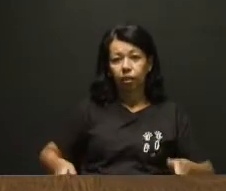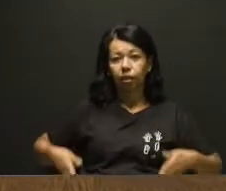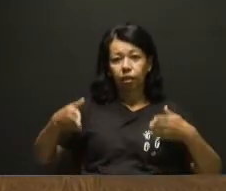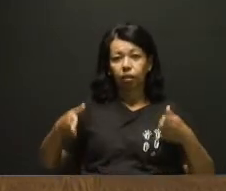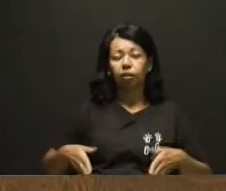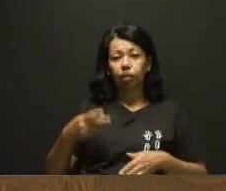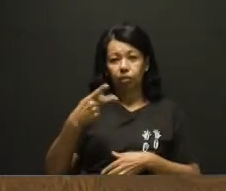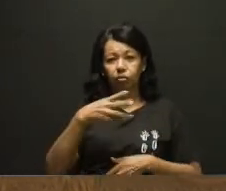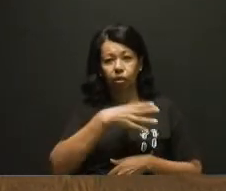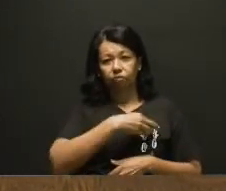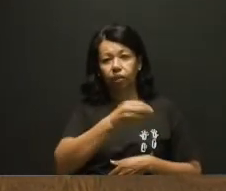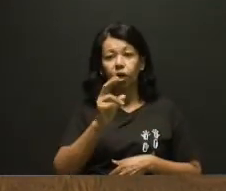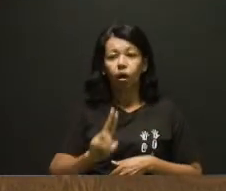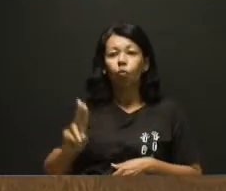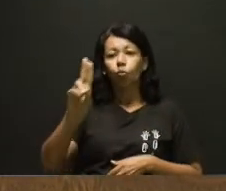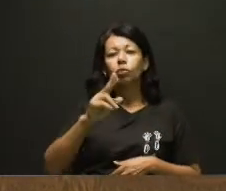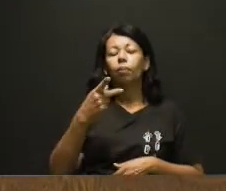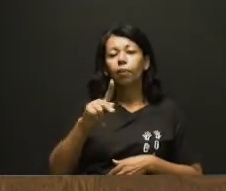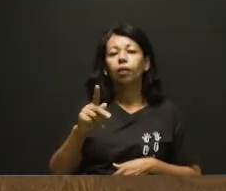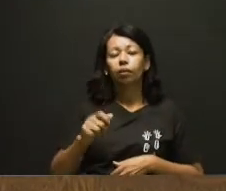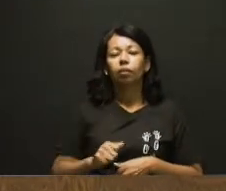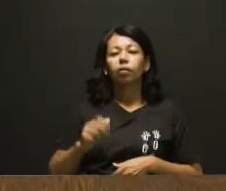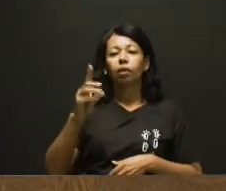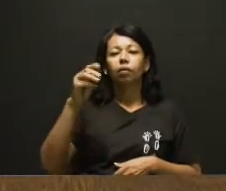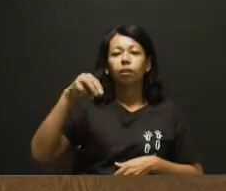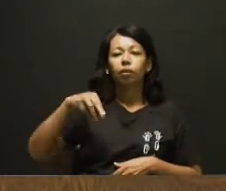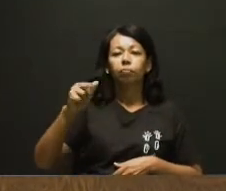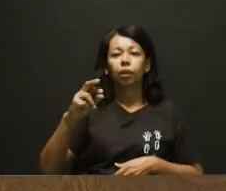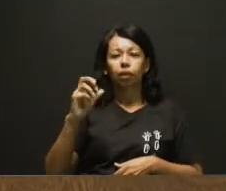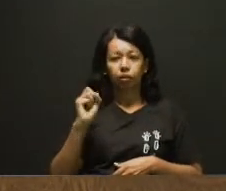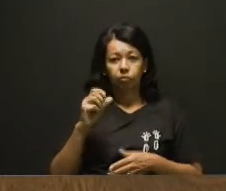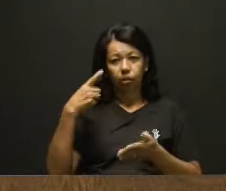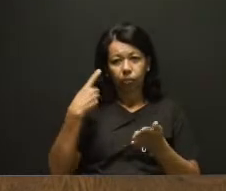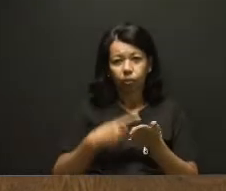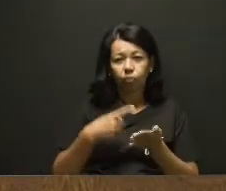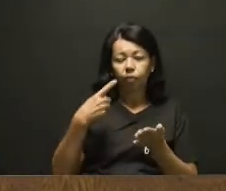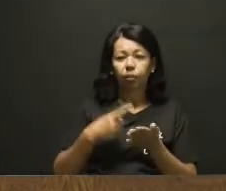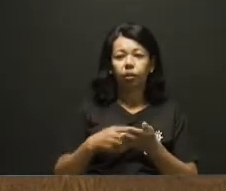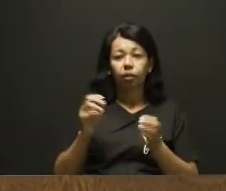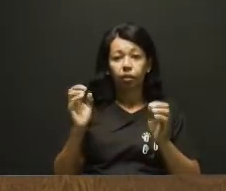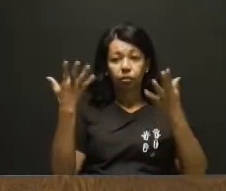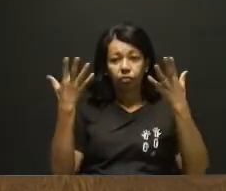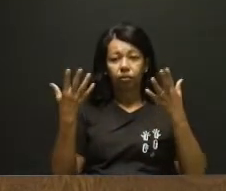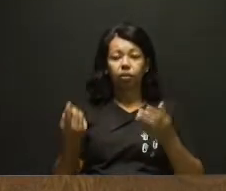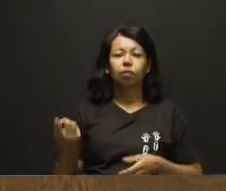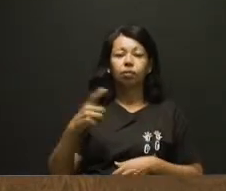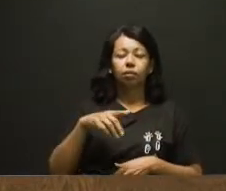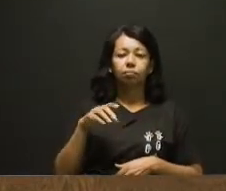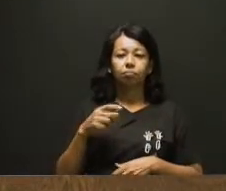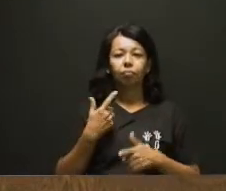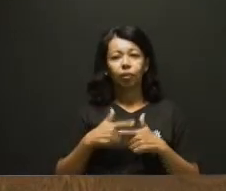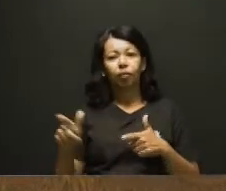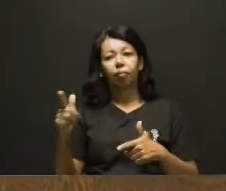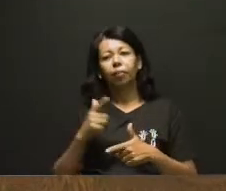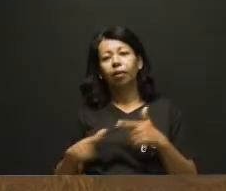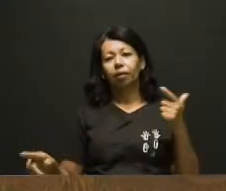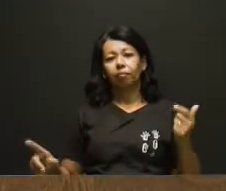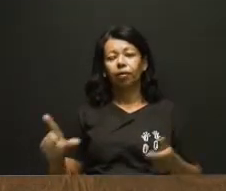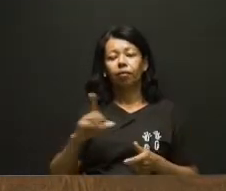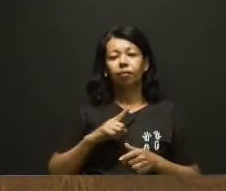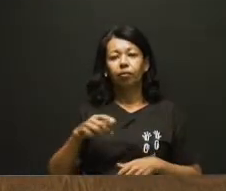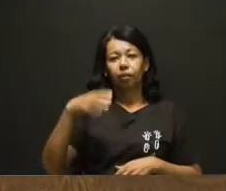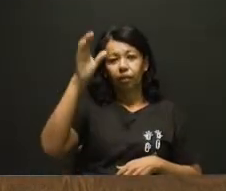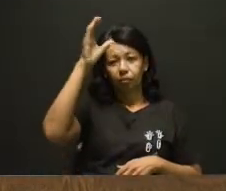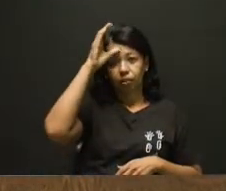usa pra que eu posso ademário ao prefeito me comprometer com a senhora e resolver esse problema eu eu tenho minha sobrinha e eu